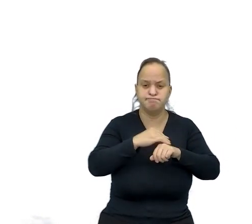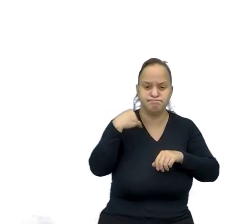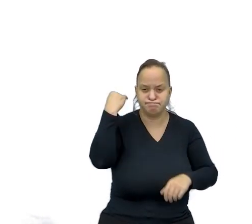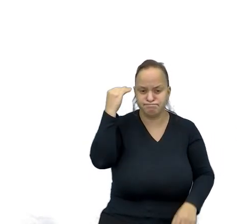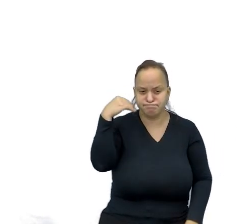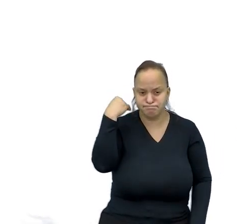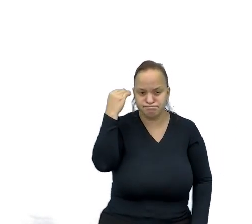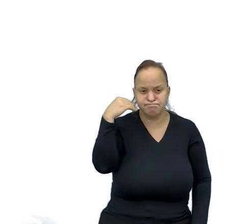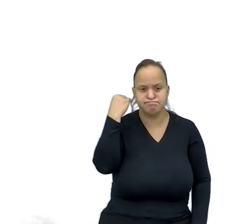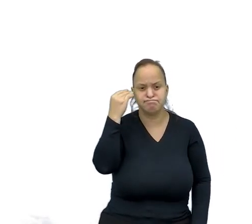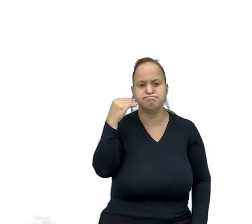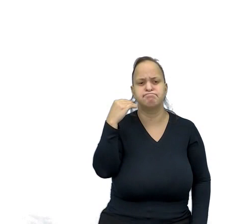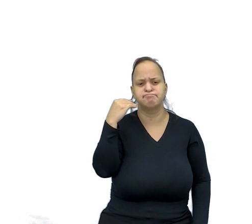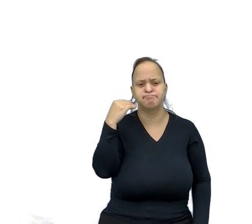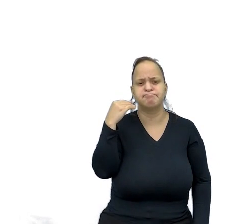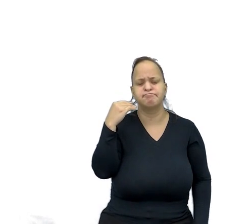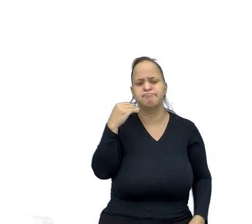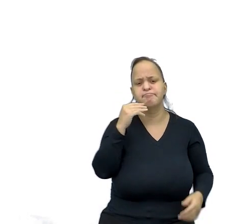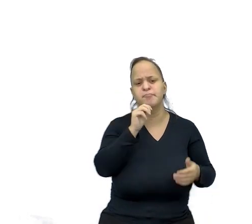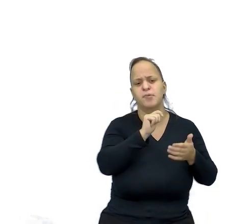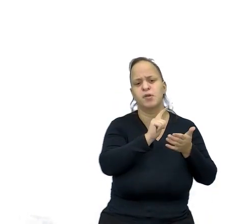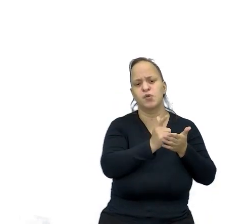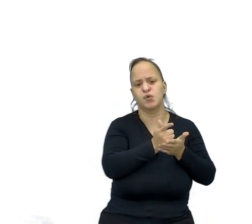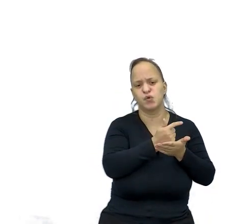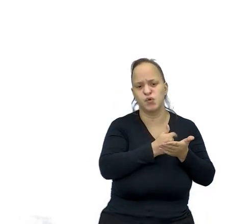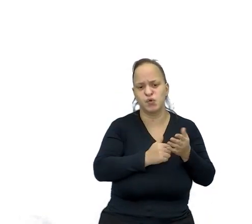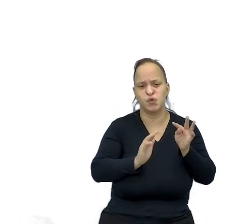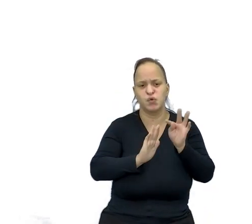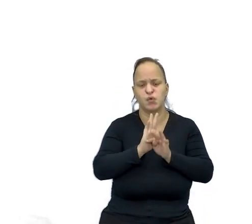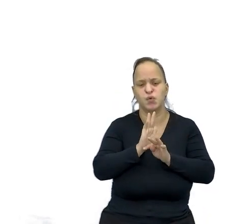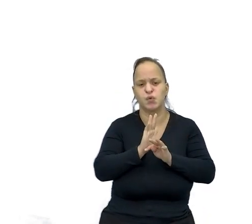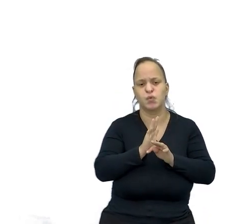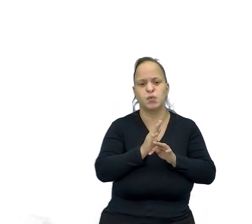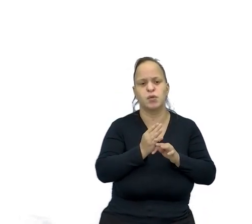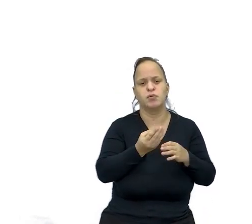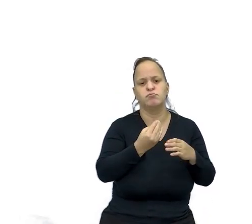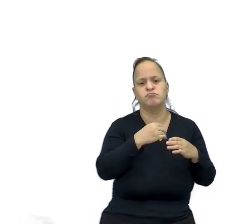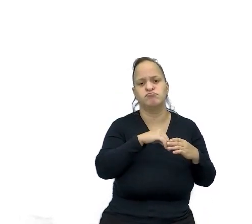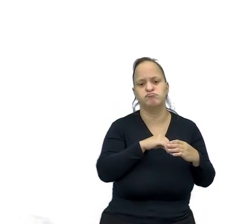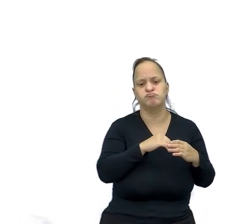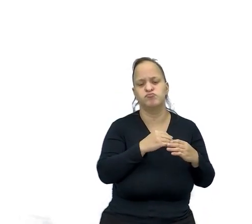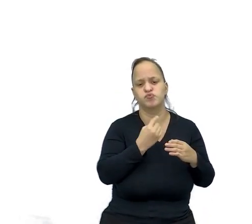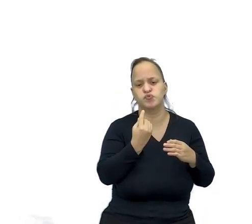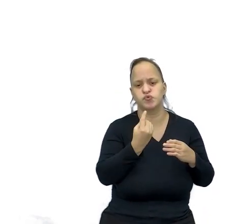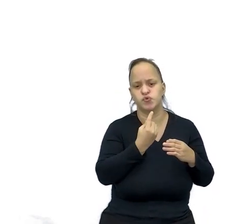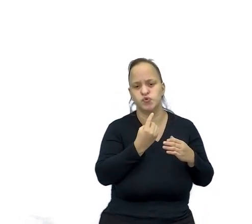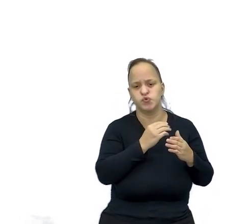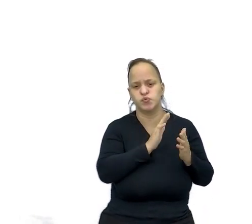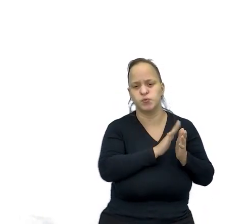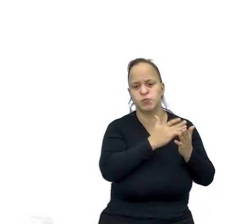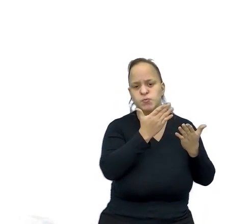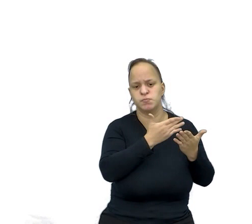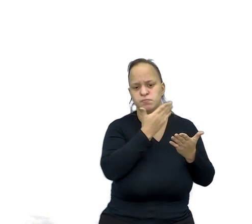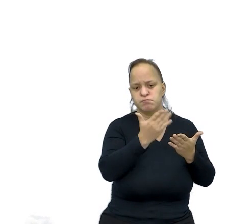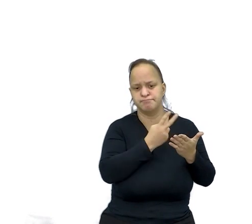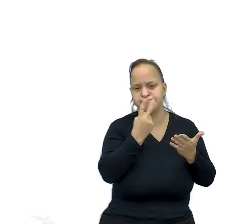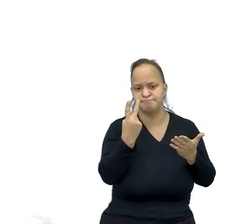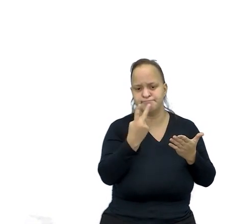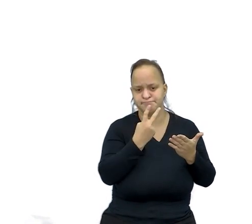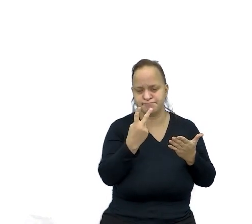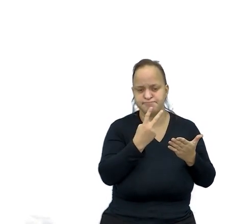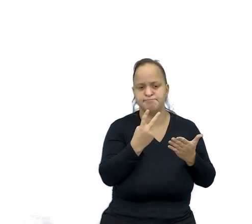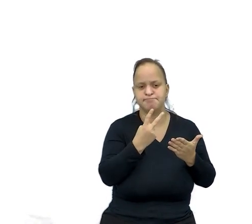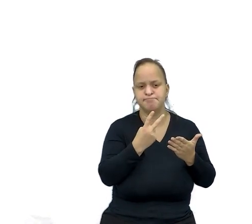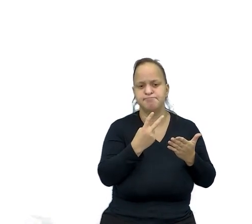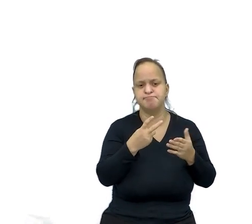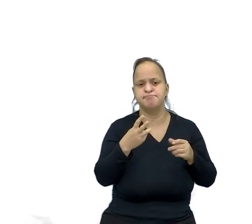da sequência de atividade 1, volume 2 do Aprender Sempre. Analisamos possibilidades de uso das experiências